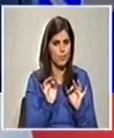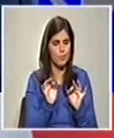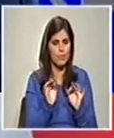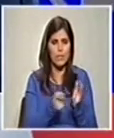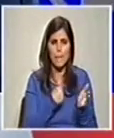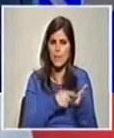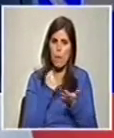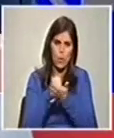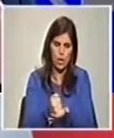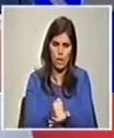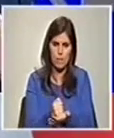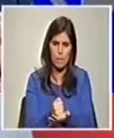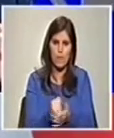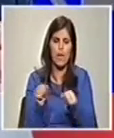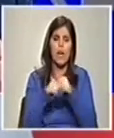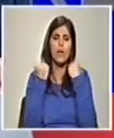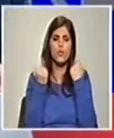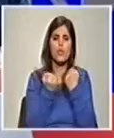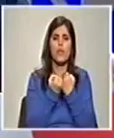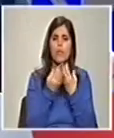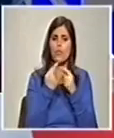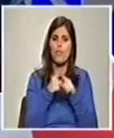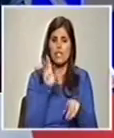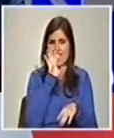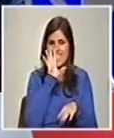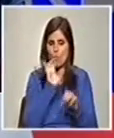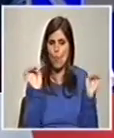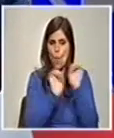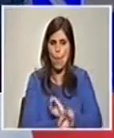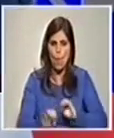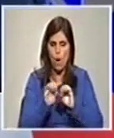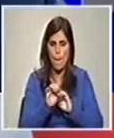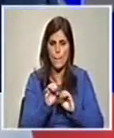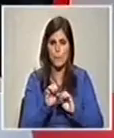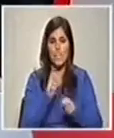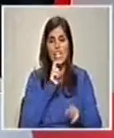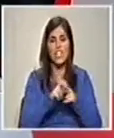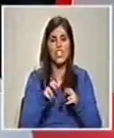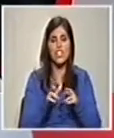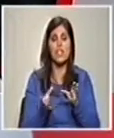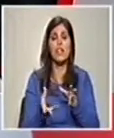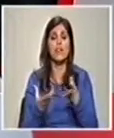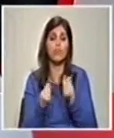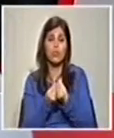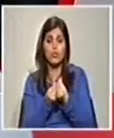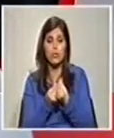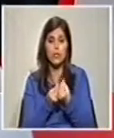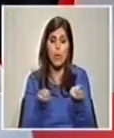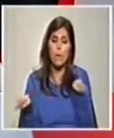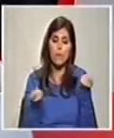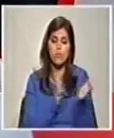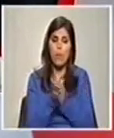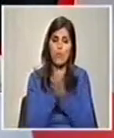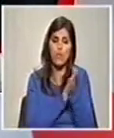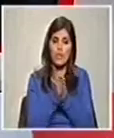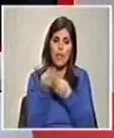necessário apoiar. Uhum. E a sociedade seria claramente diferente sem estas energia que precisa instituições. Que precisa ser agregada, que precisa ser bem usada, que precisa